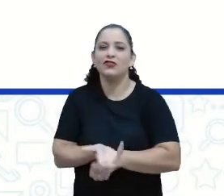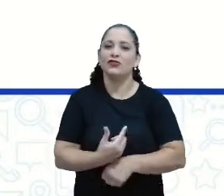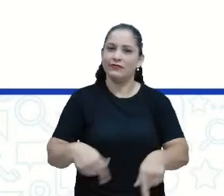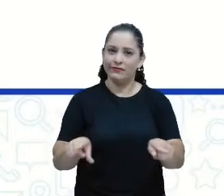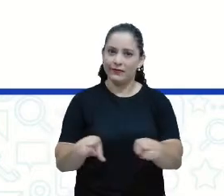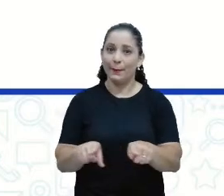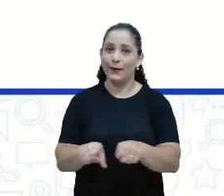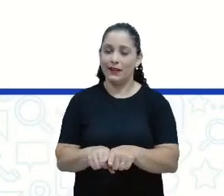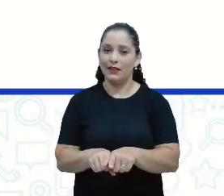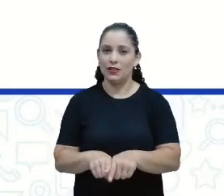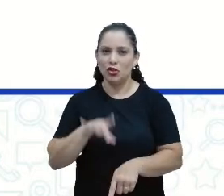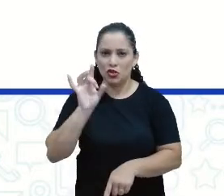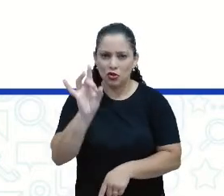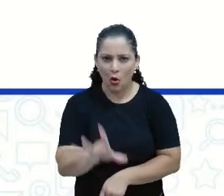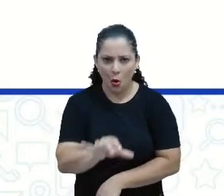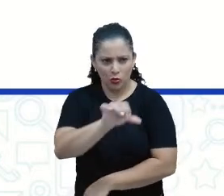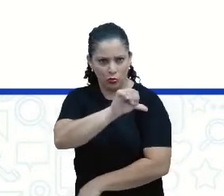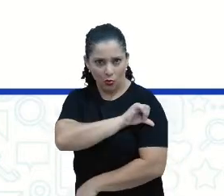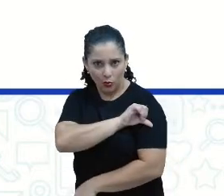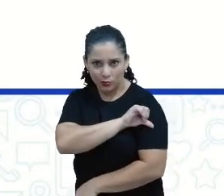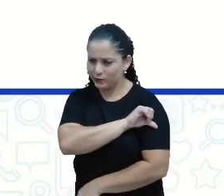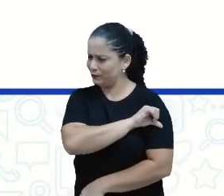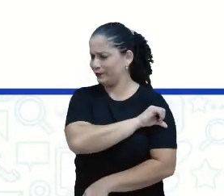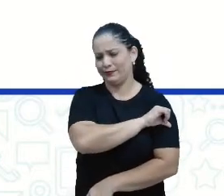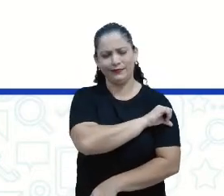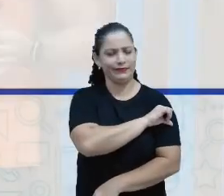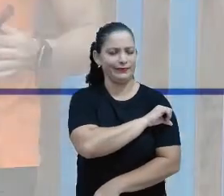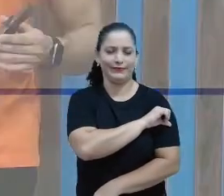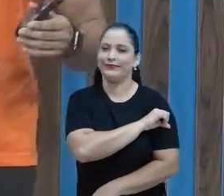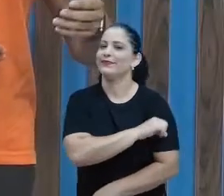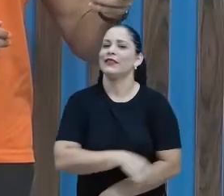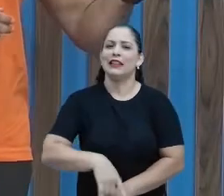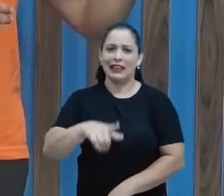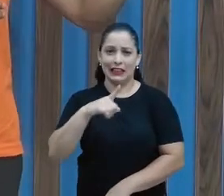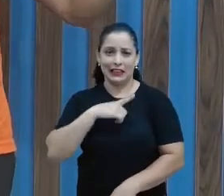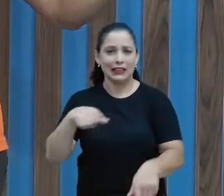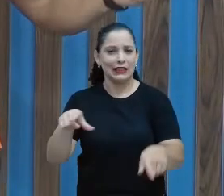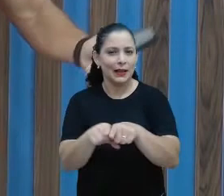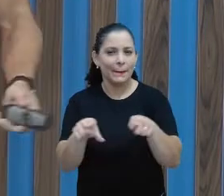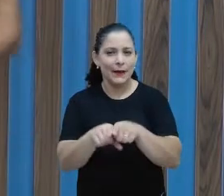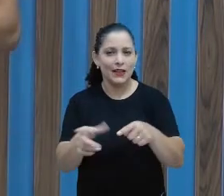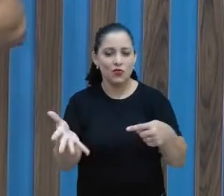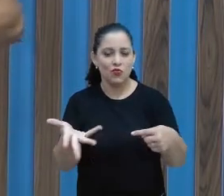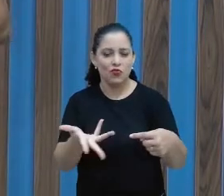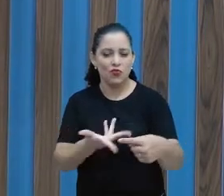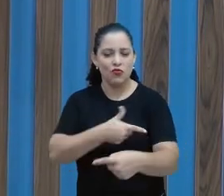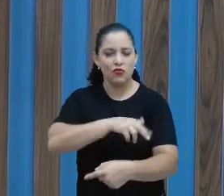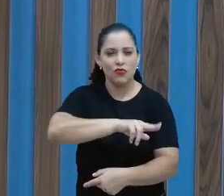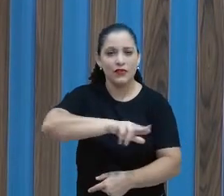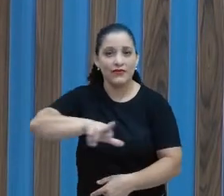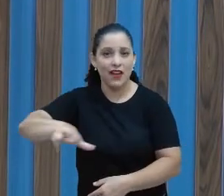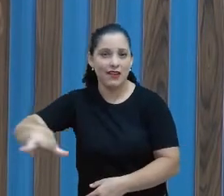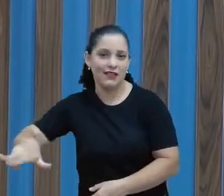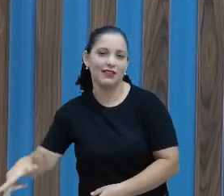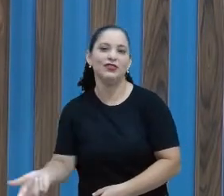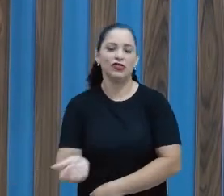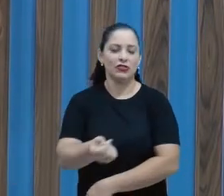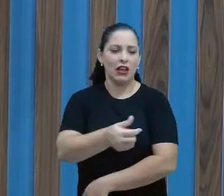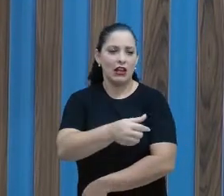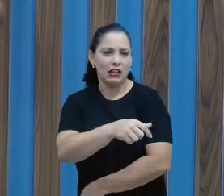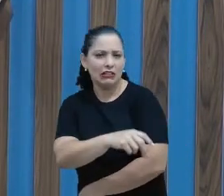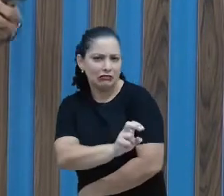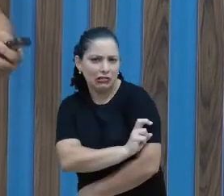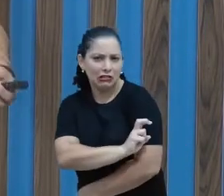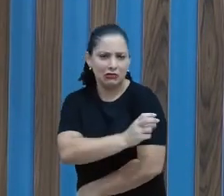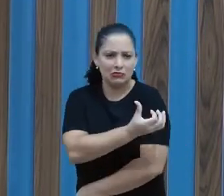só da sua série, não só do 9º ano, mas também de todas as outras turmas também, onde você